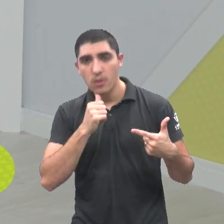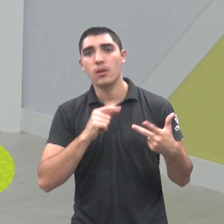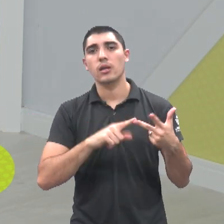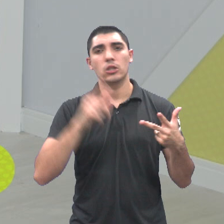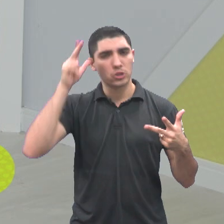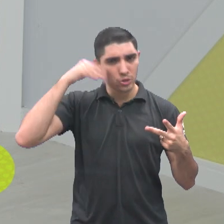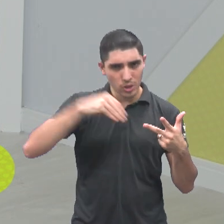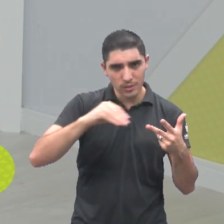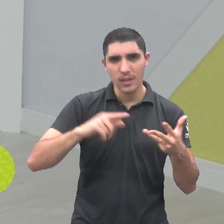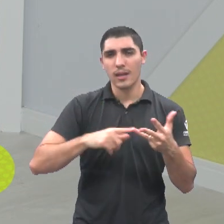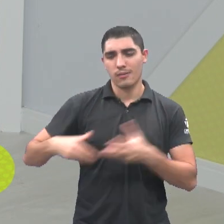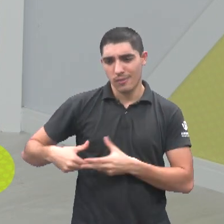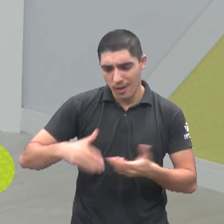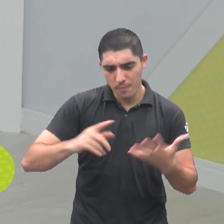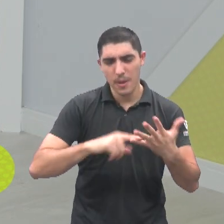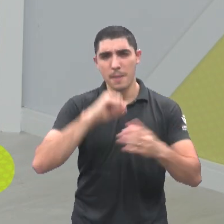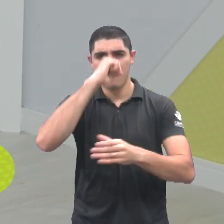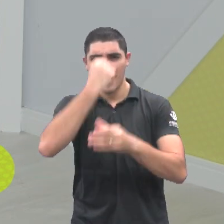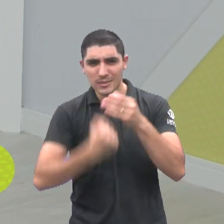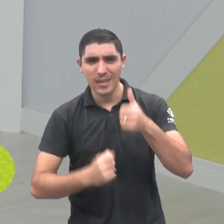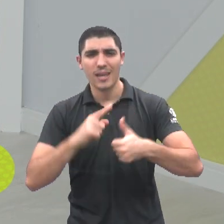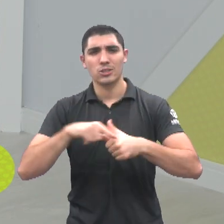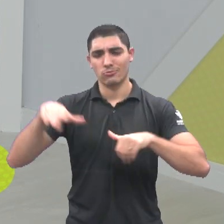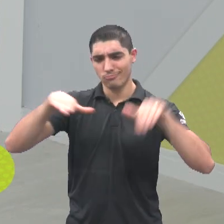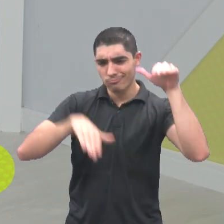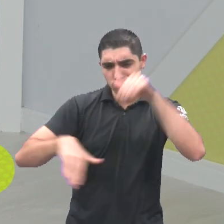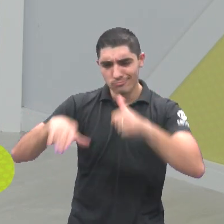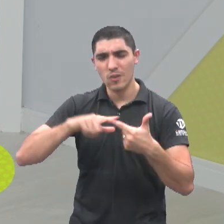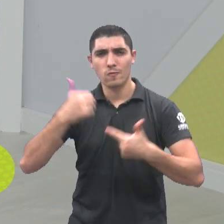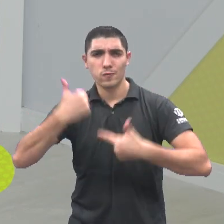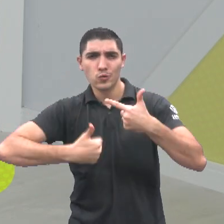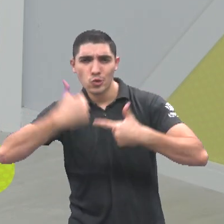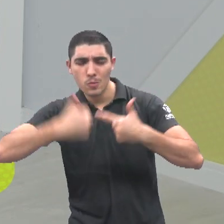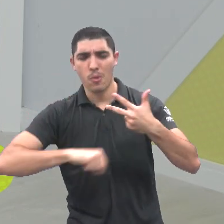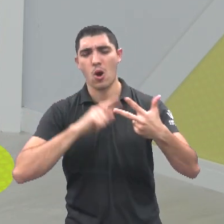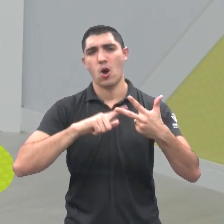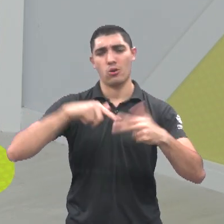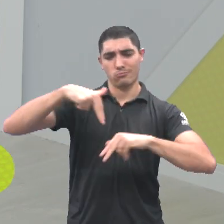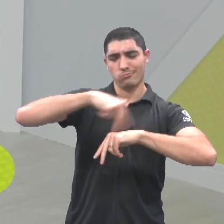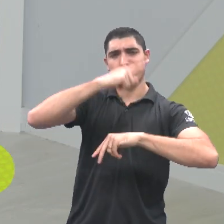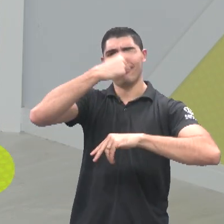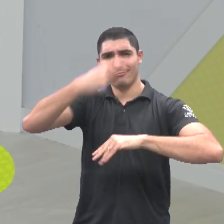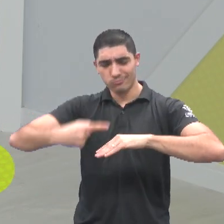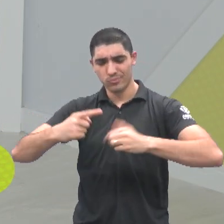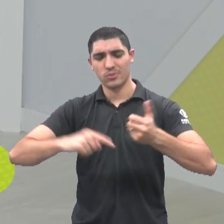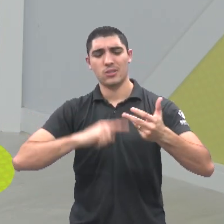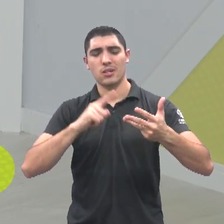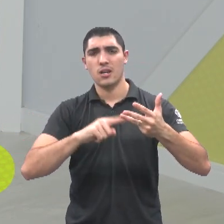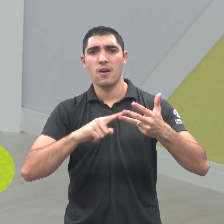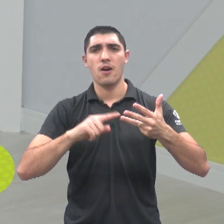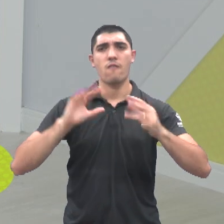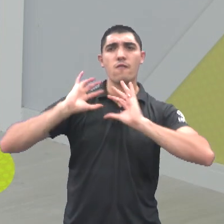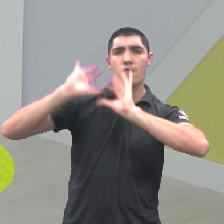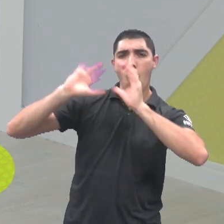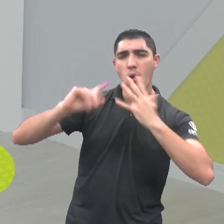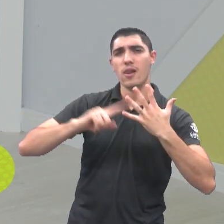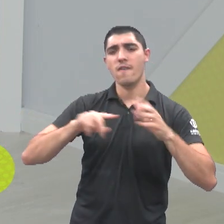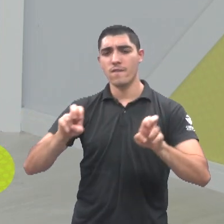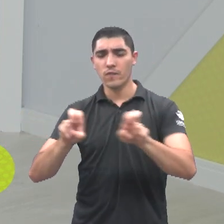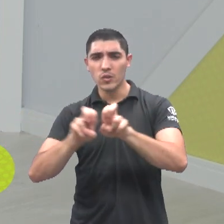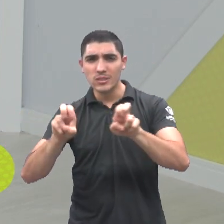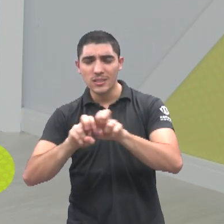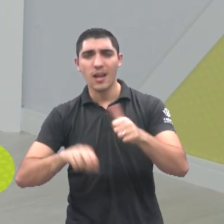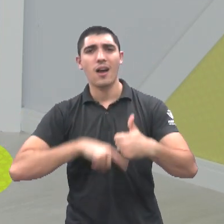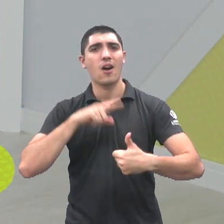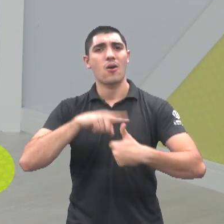Xadrez, rugby, basquete, natação, futebol, ginástica rítmica só para o feminino, vôlei, futsal, tênis de